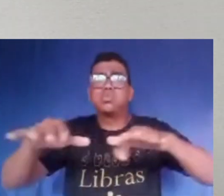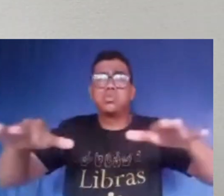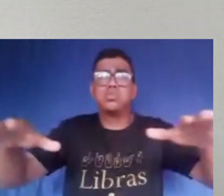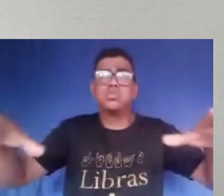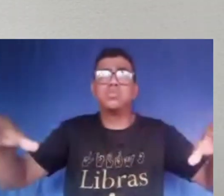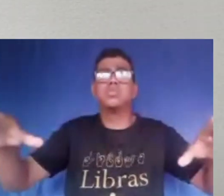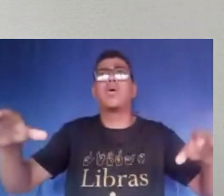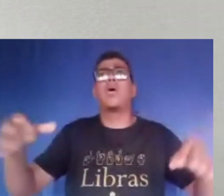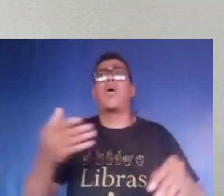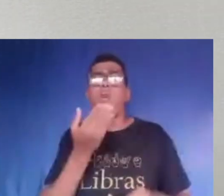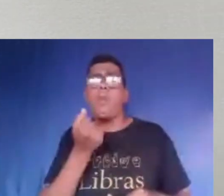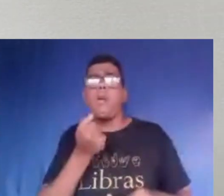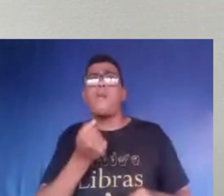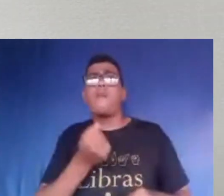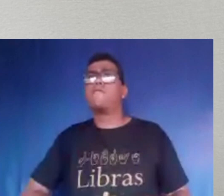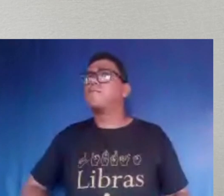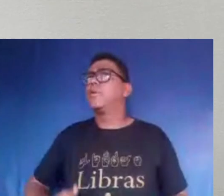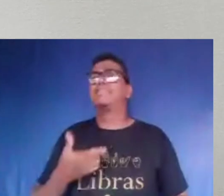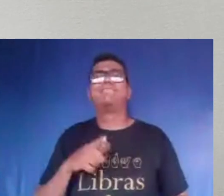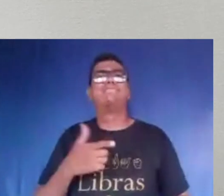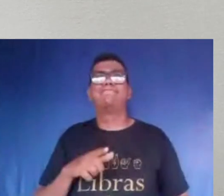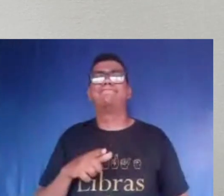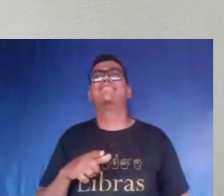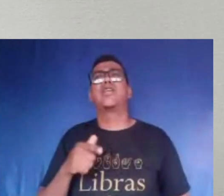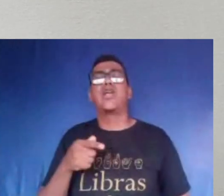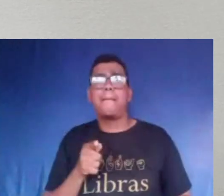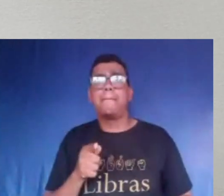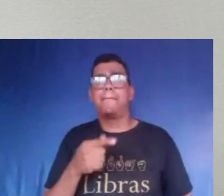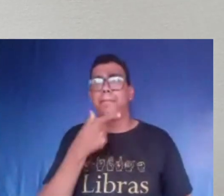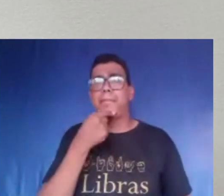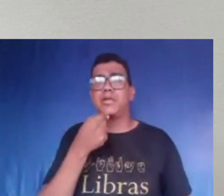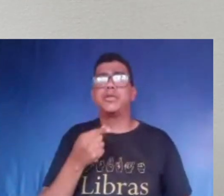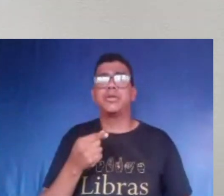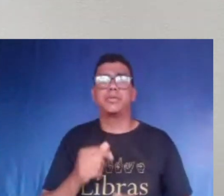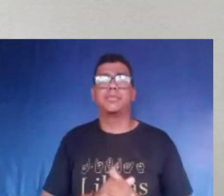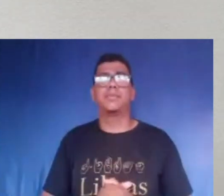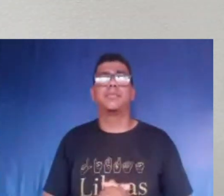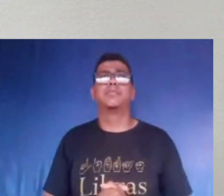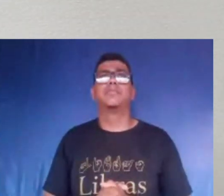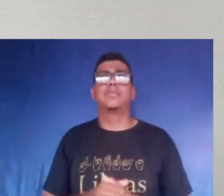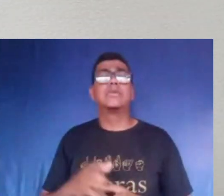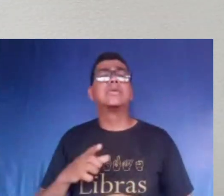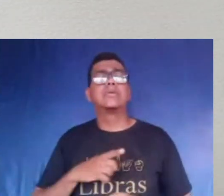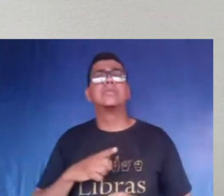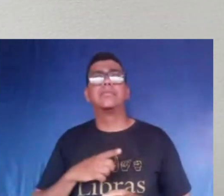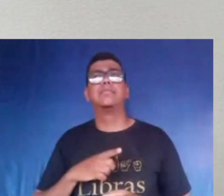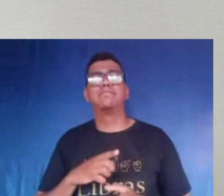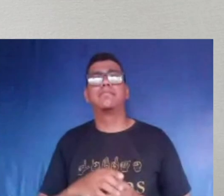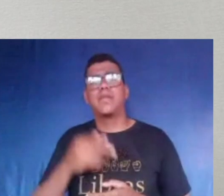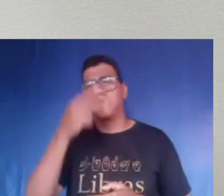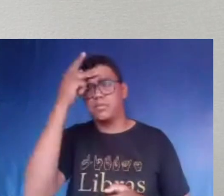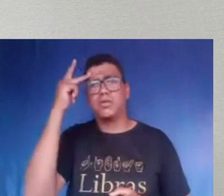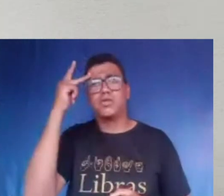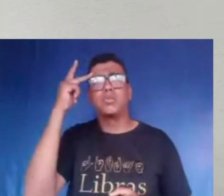gente não venha evitar que se faça isso, queridos. Tem uma ilustração antiga, que eu lembro de algumas peças, inclusive, que a gente fazia